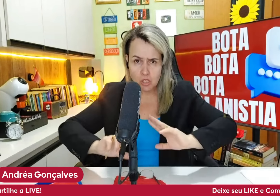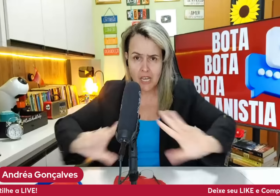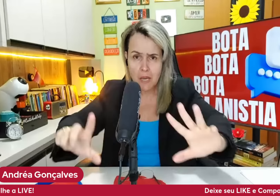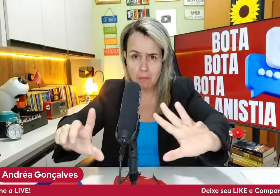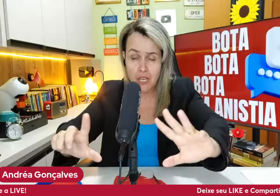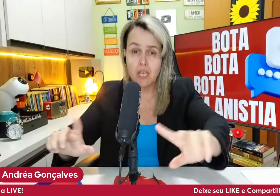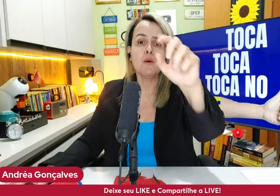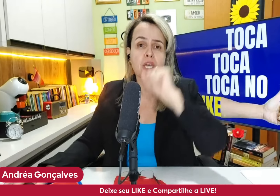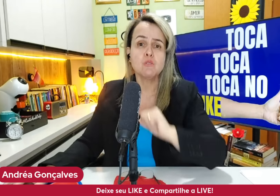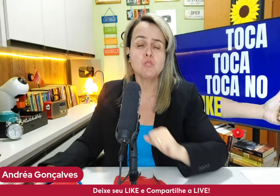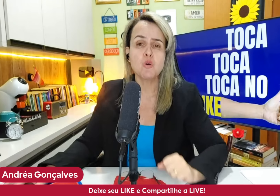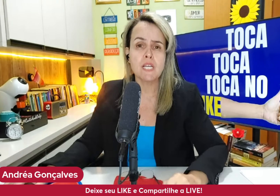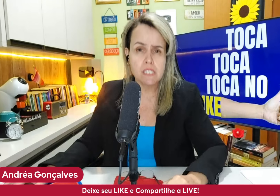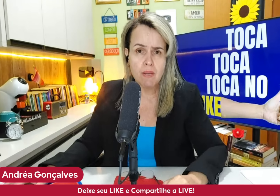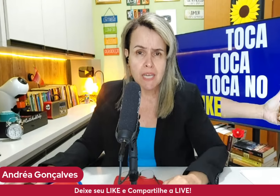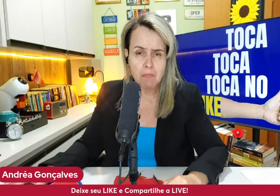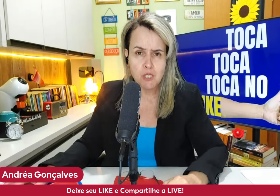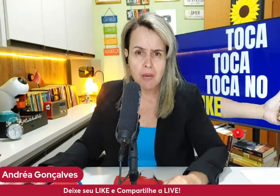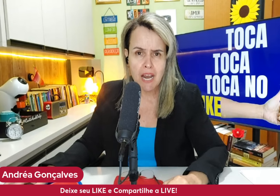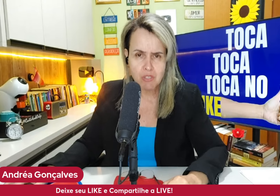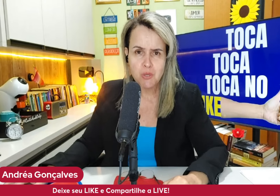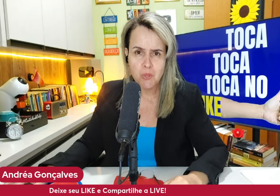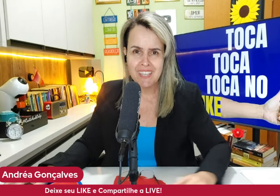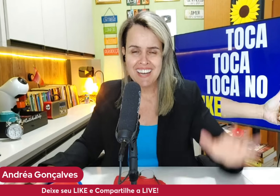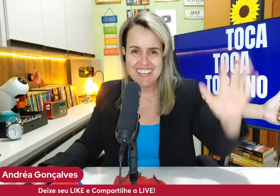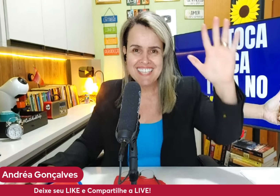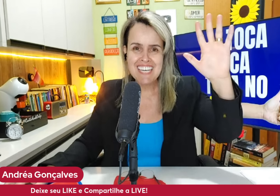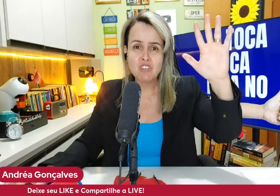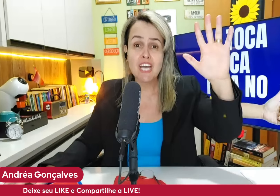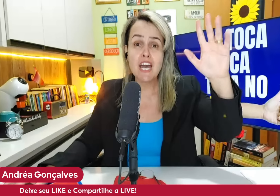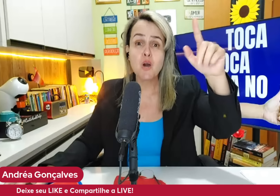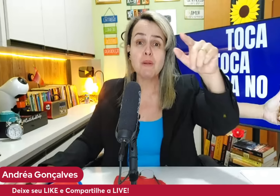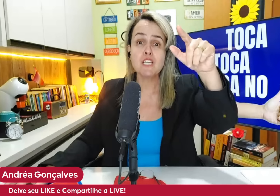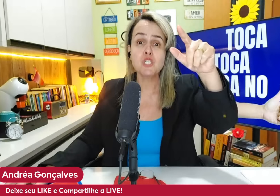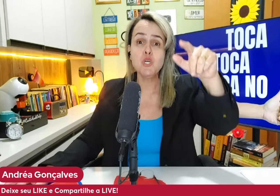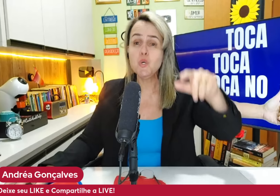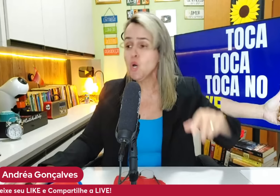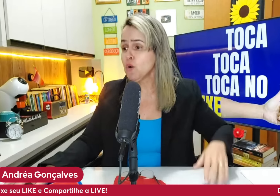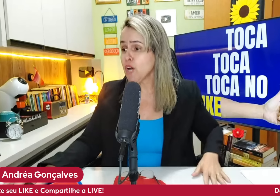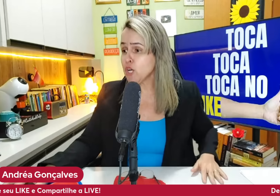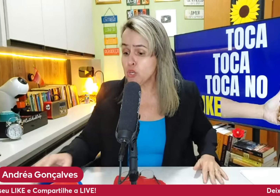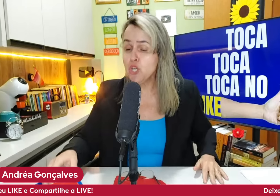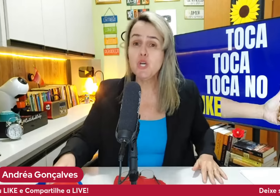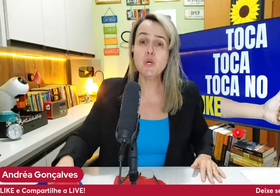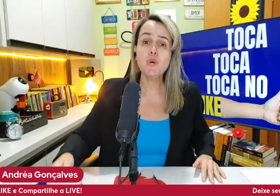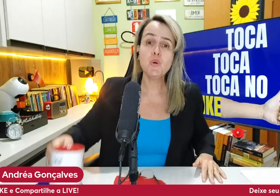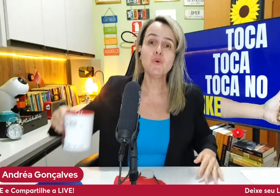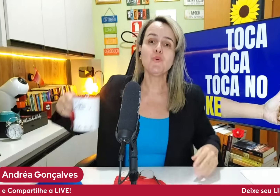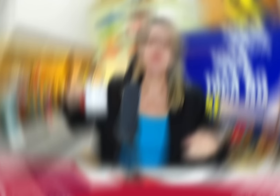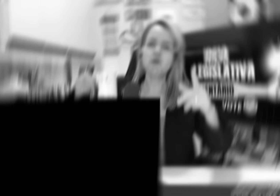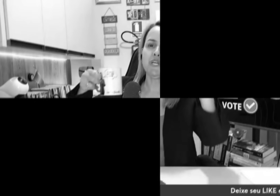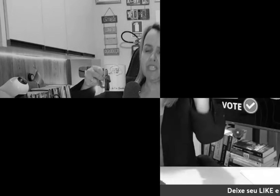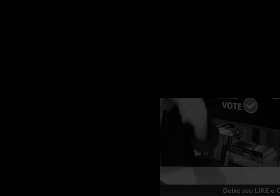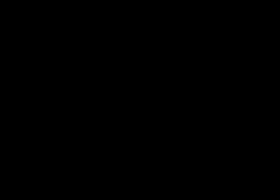juntos sempre beijo no seu coração até a próxima Live se cuida tchau tchau Brasil guari Fi